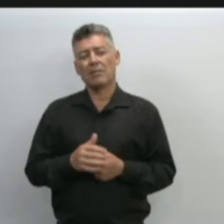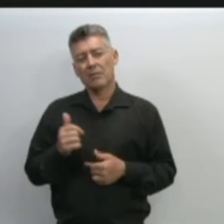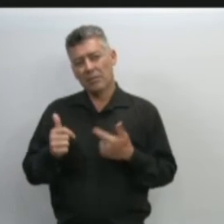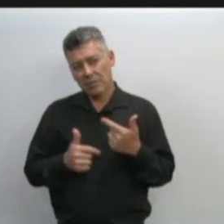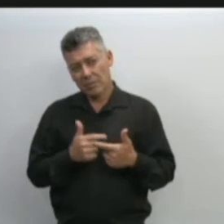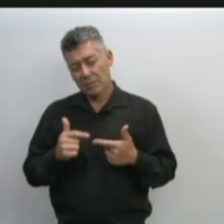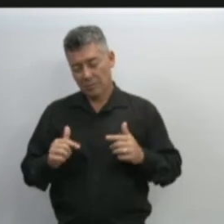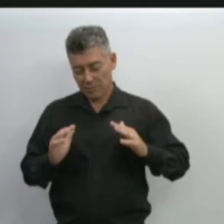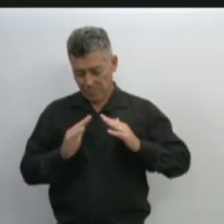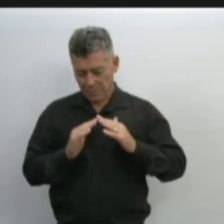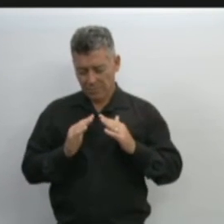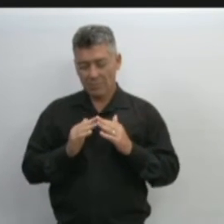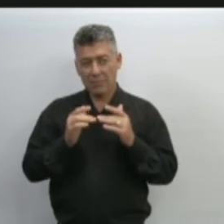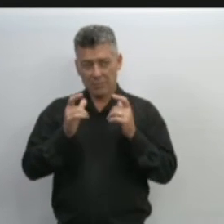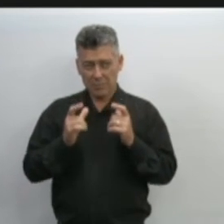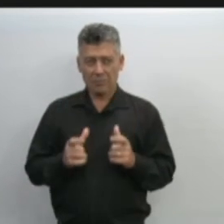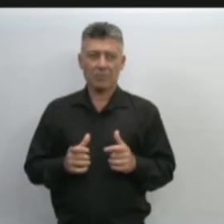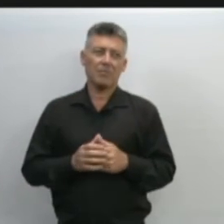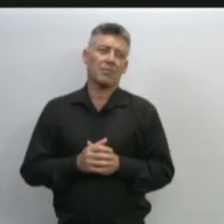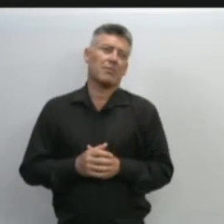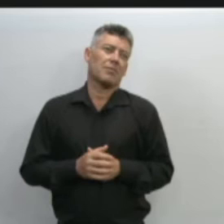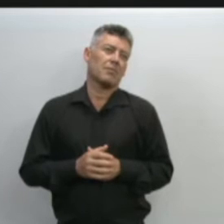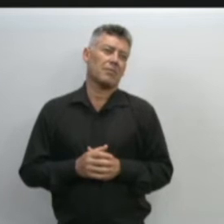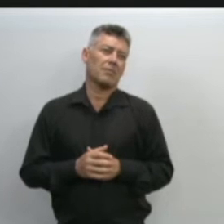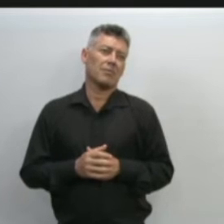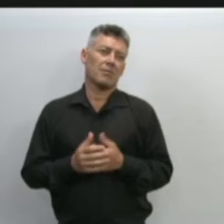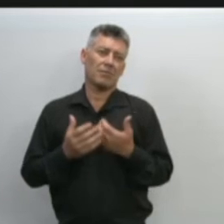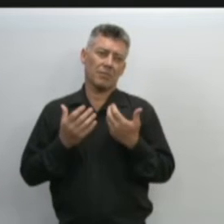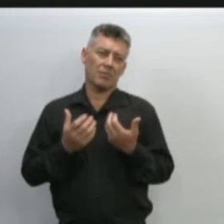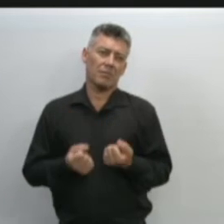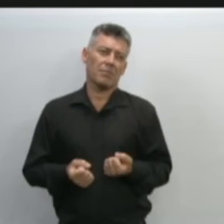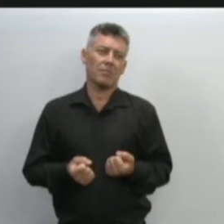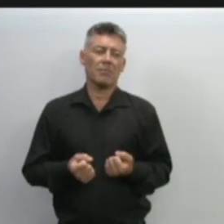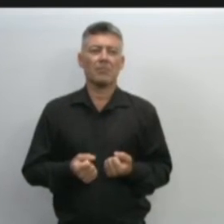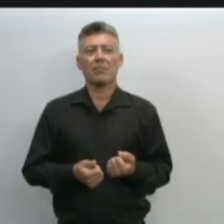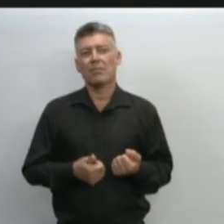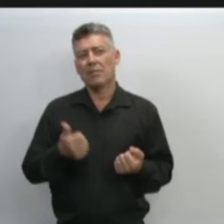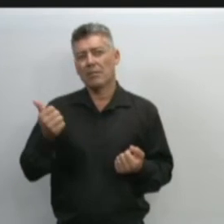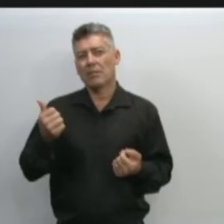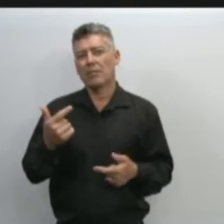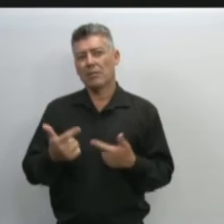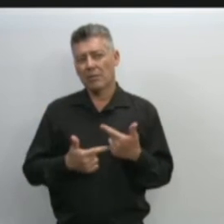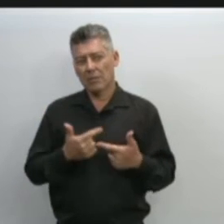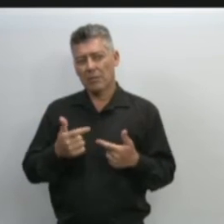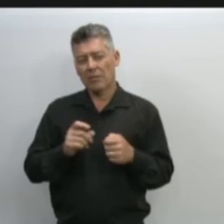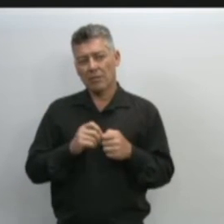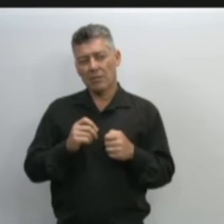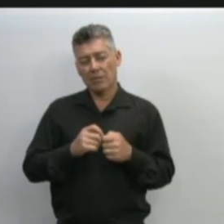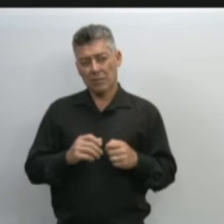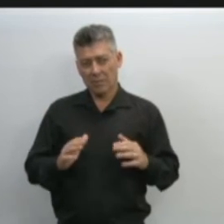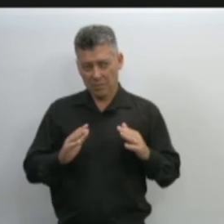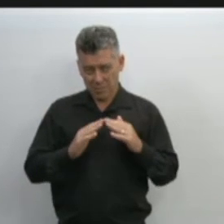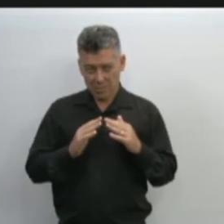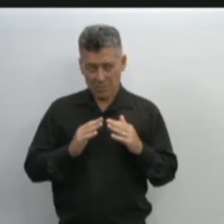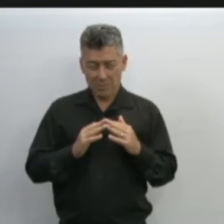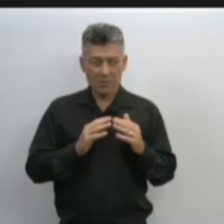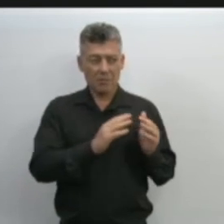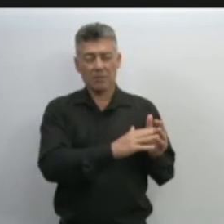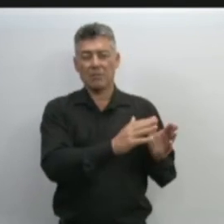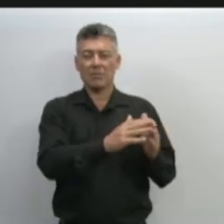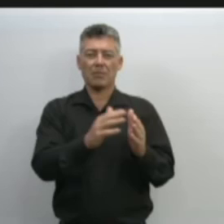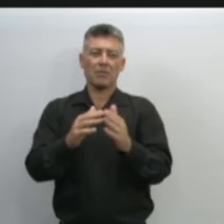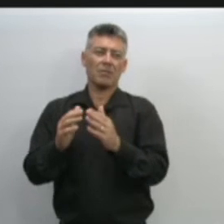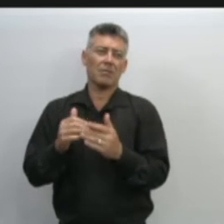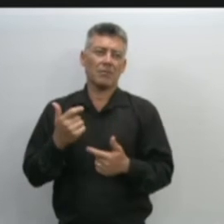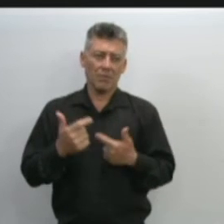trabalho em casa. Então, a empregada doméstica merece muito ser valorizada por ela fazer na sua casa, fazer nas casas dos outros,